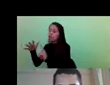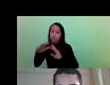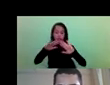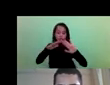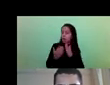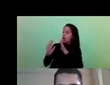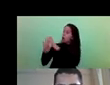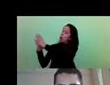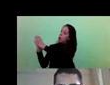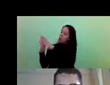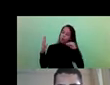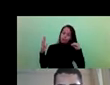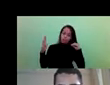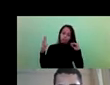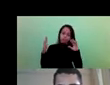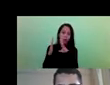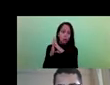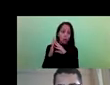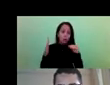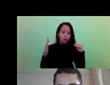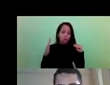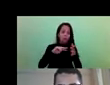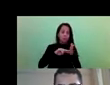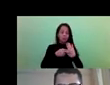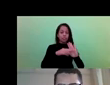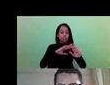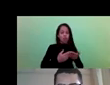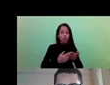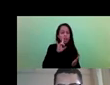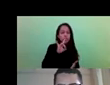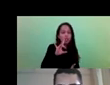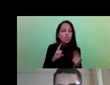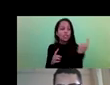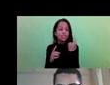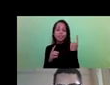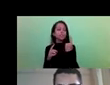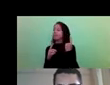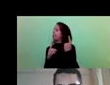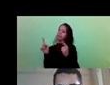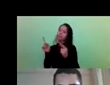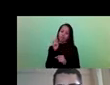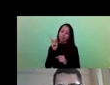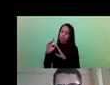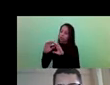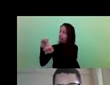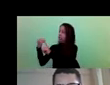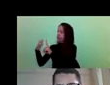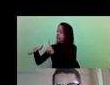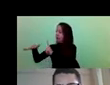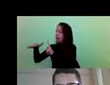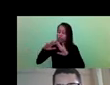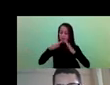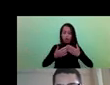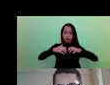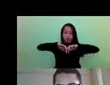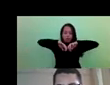ela não é descolada, ela não é isolada da sociedade. Então,